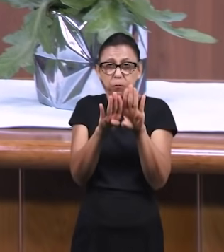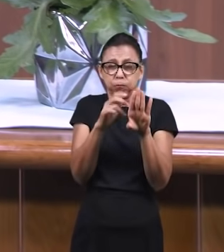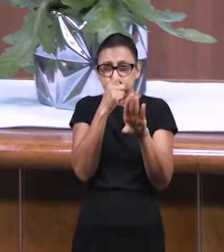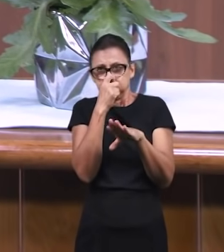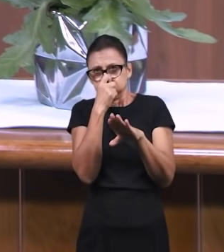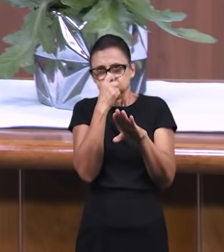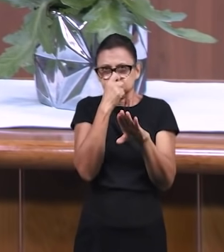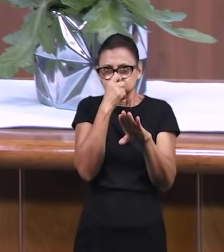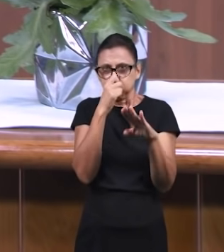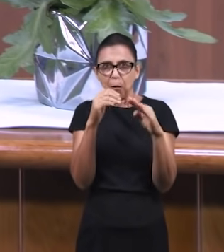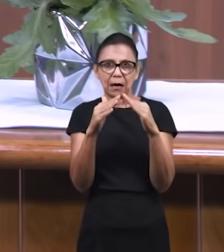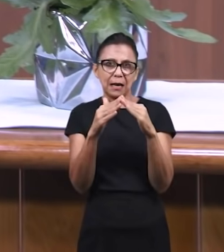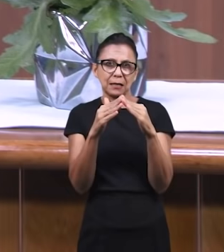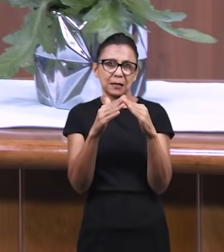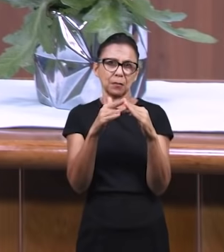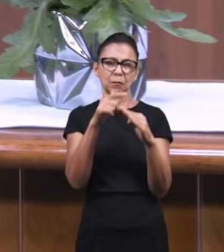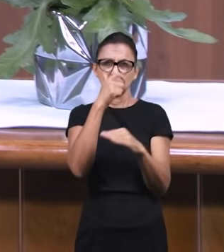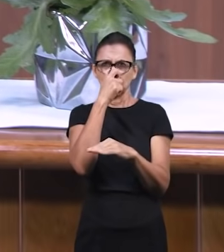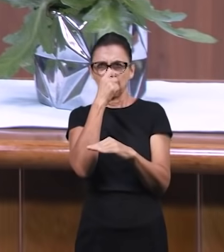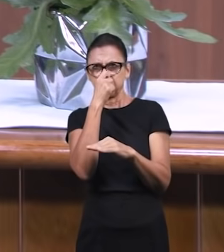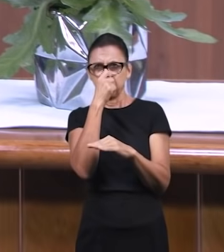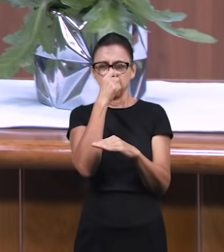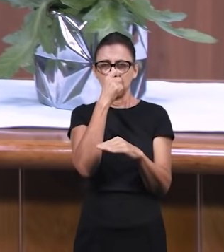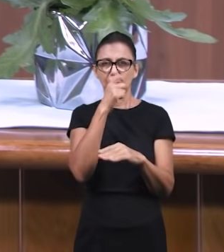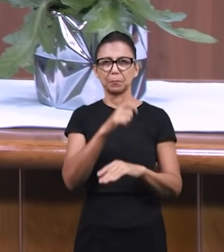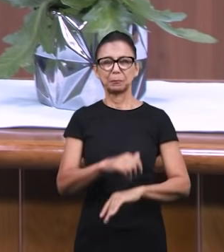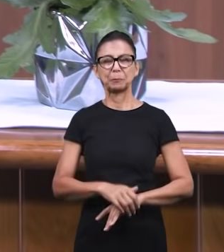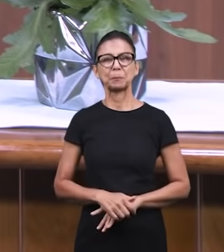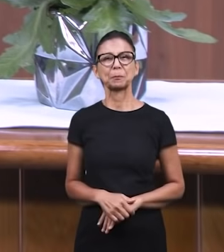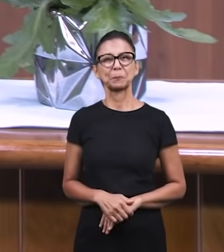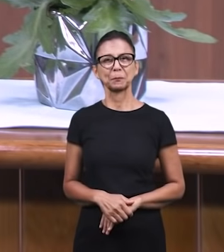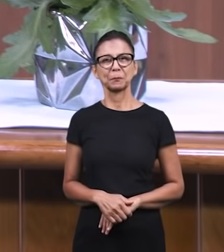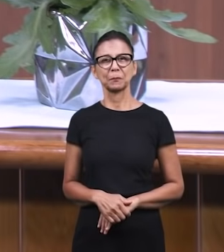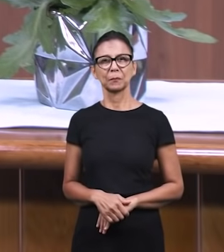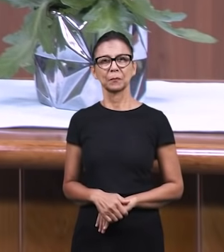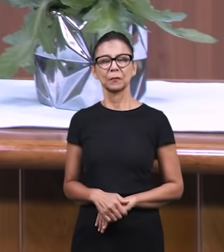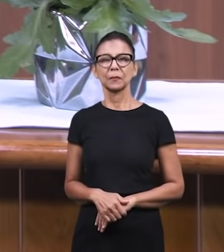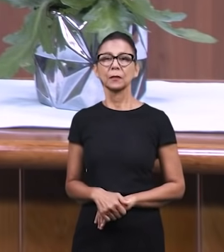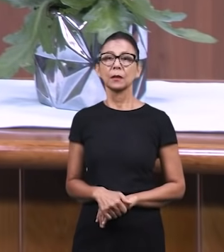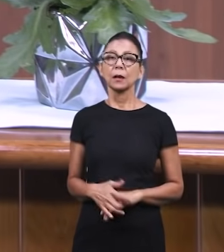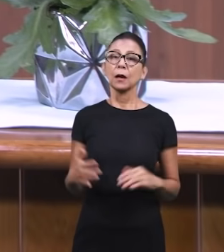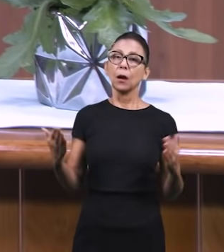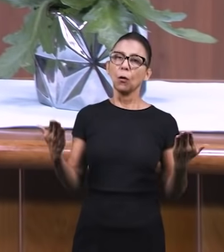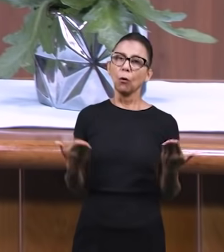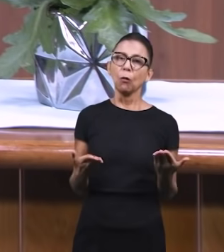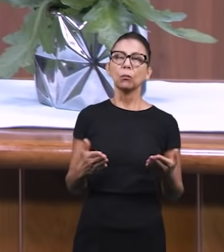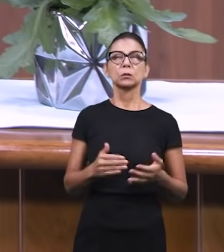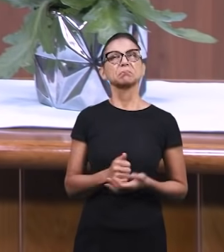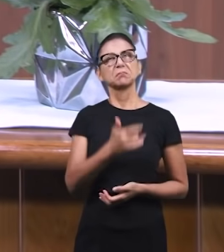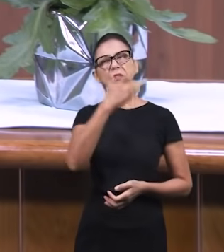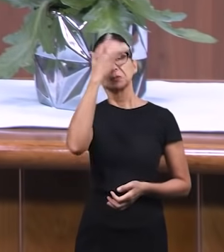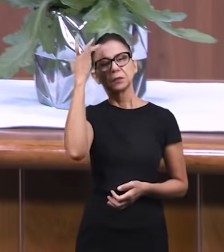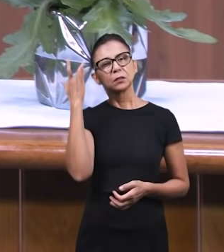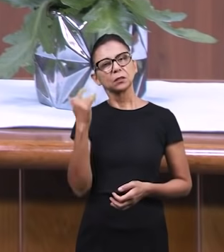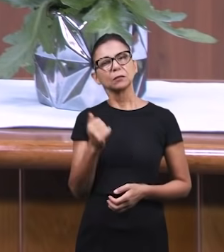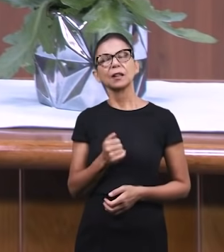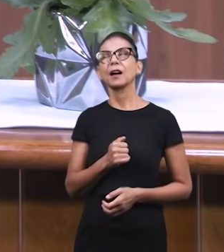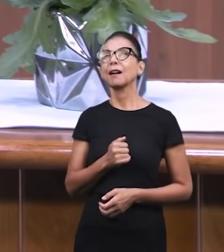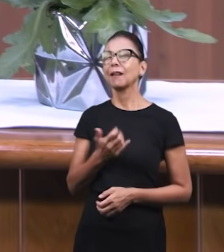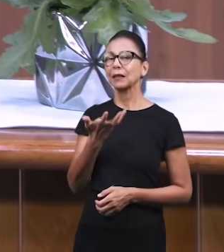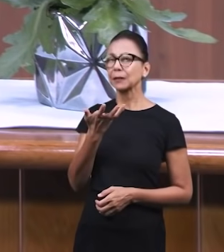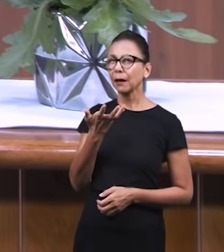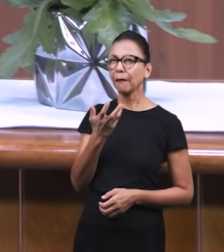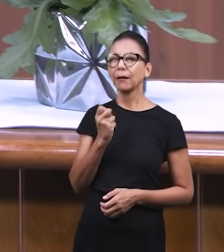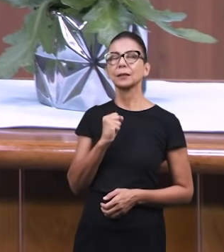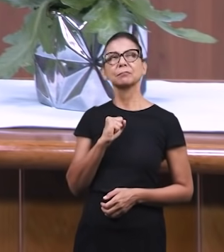O momento hoje é um momento onde muitos, eles querem Jesus, eles ouvem, mas nem